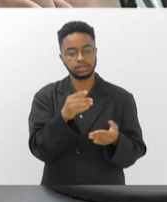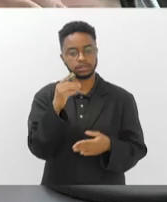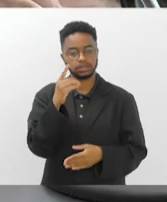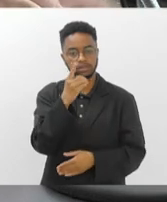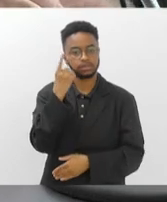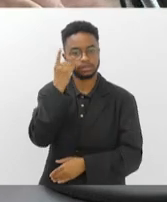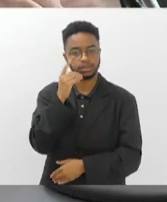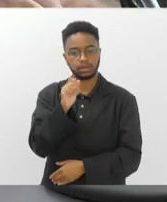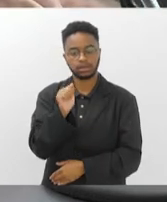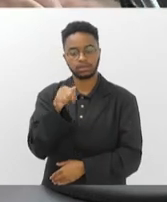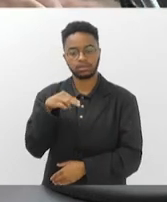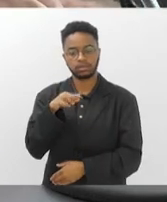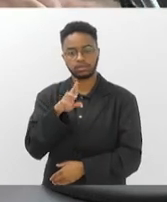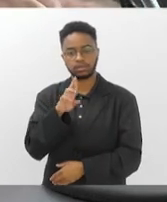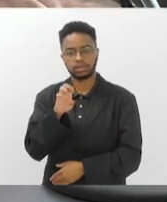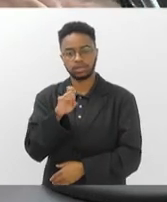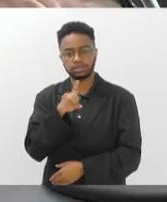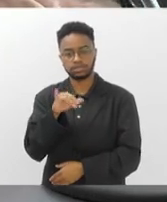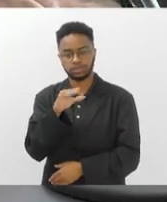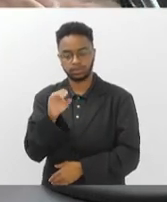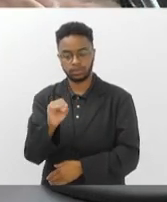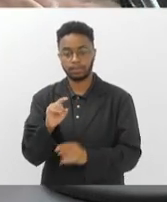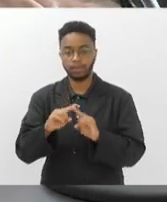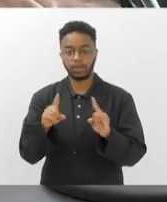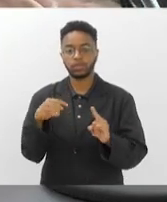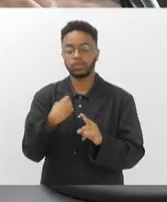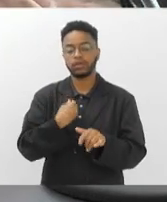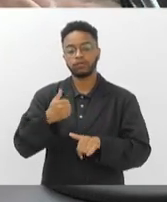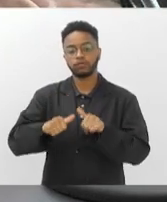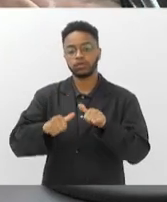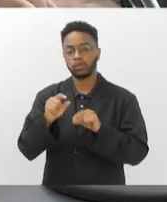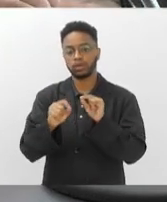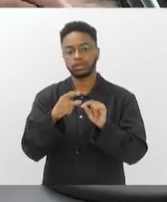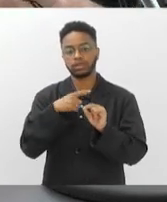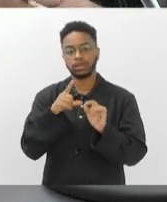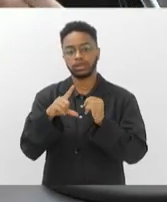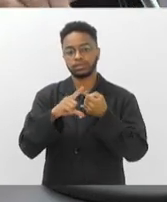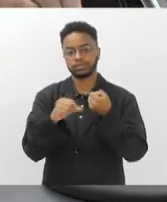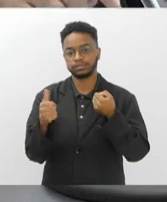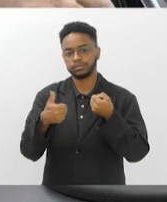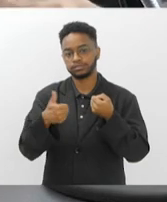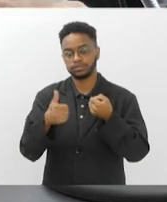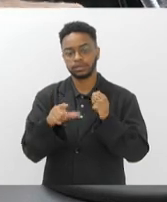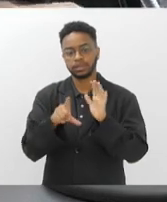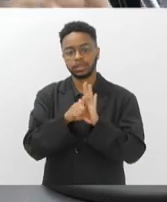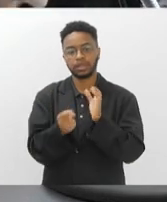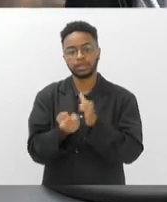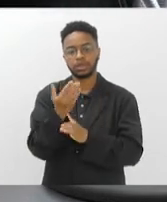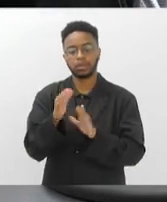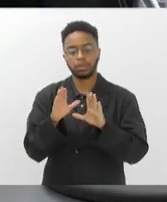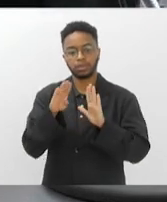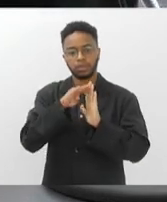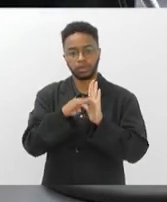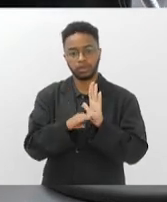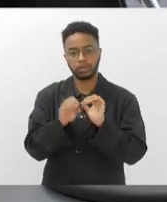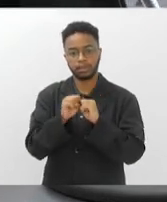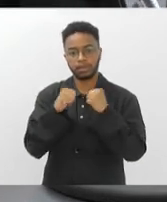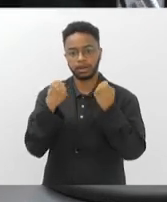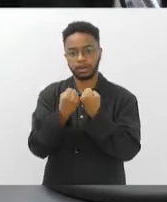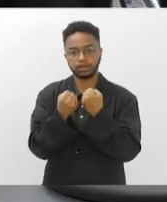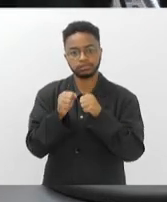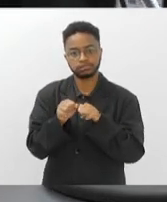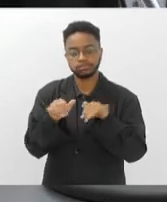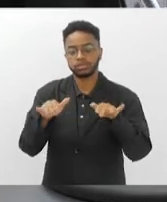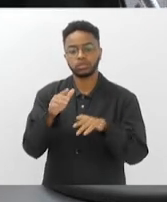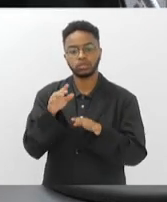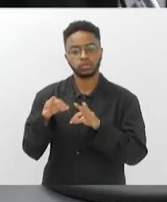que a gente está apreciando e é objeto do relatório tem no artigo 1º. Esta lei cria o programa Maracanã para Todos como forma de garantir